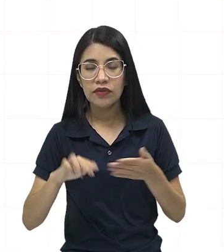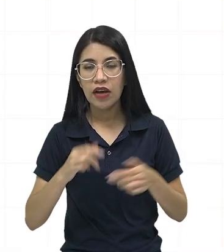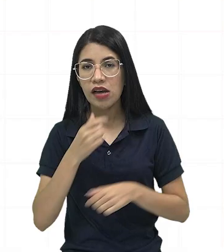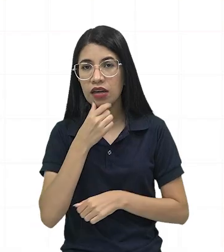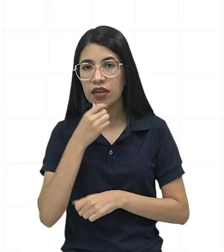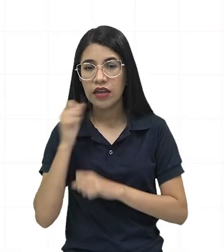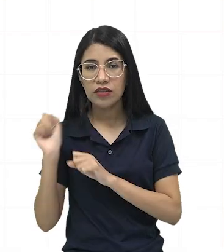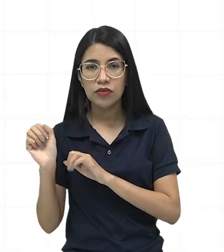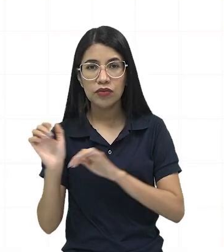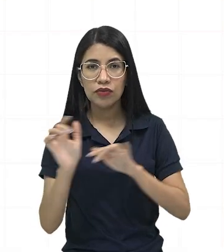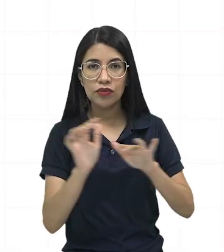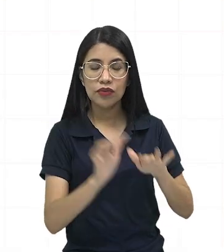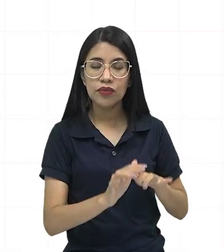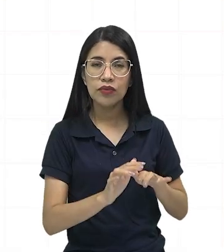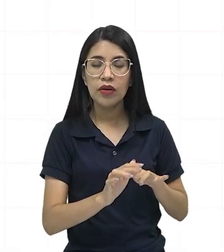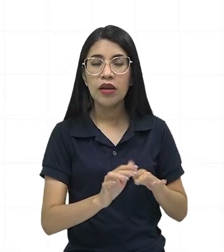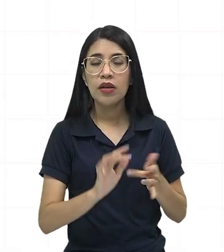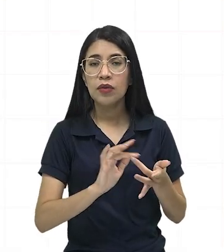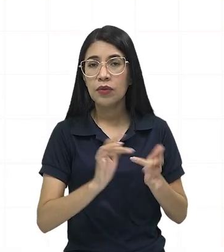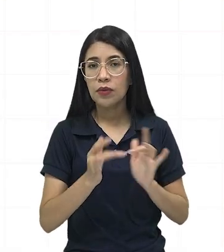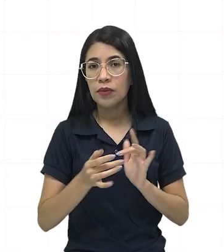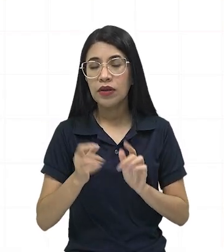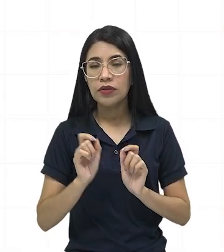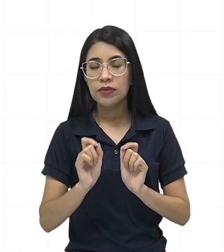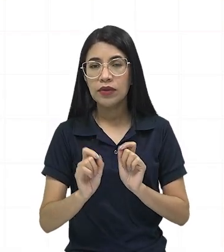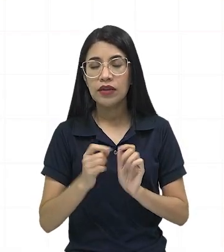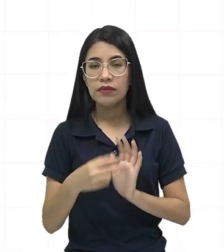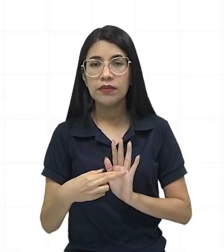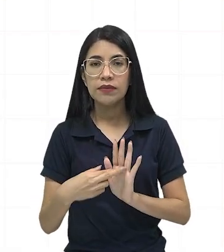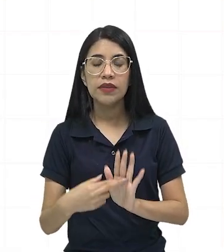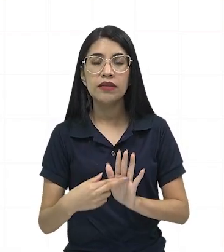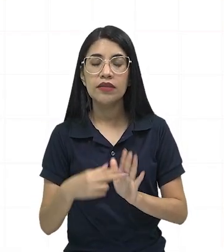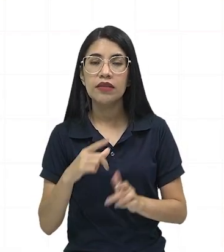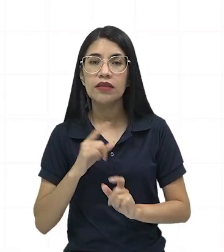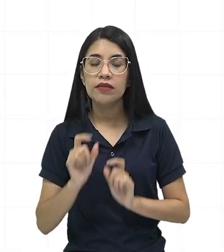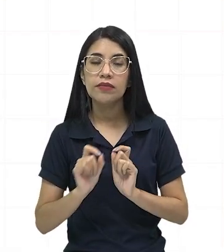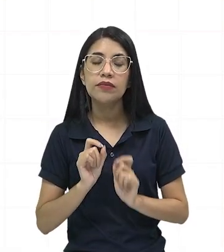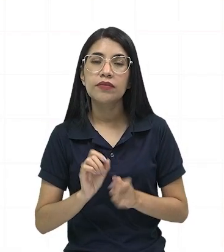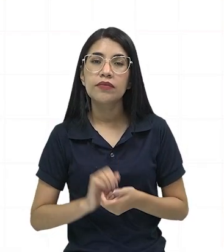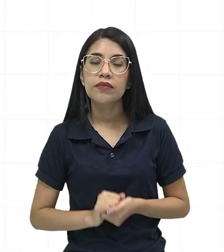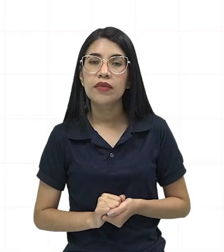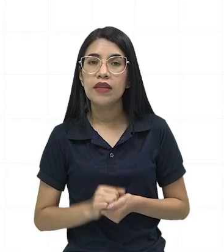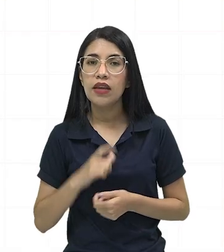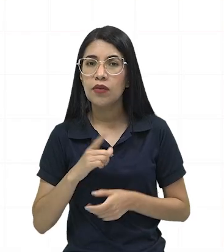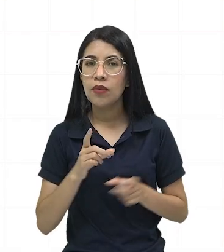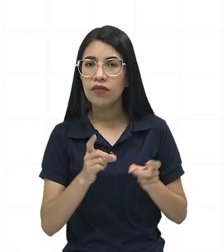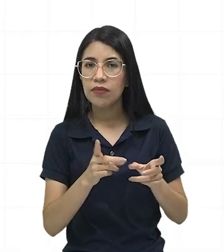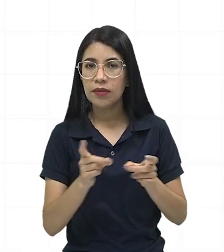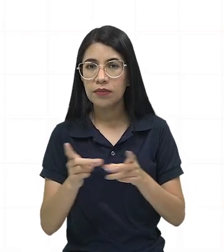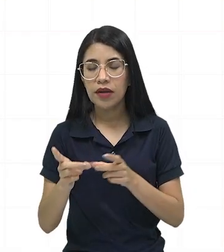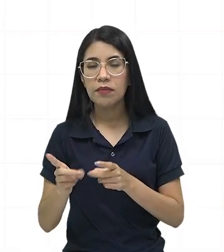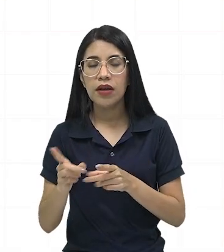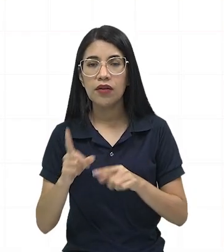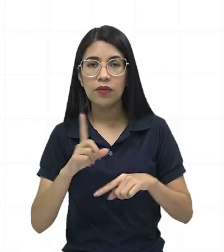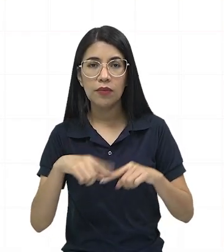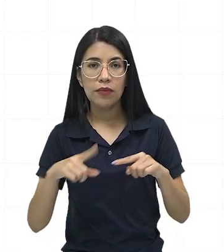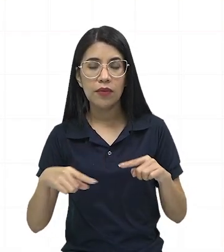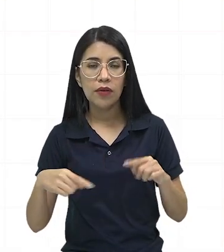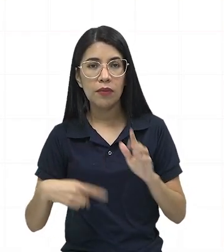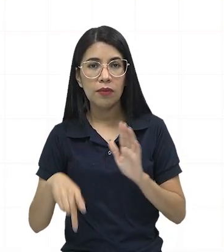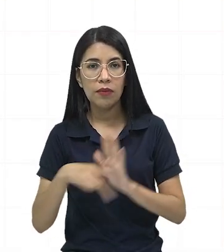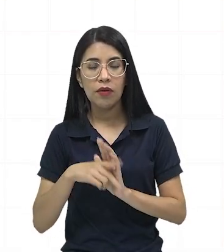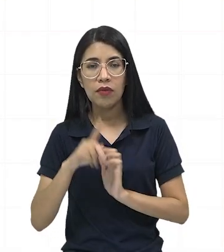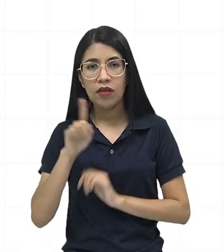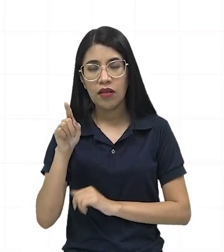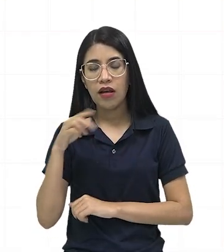nós temos nesse contexto, né? Porque a gente acaba estabelecendo um comércio muito grande com produtos